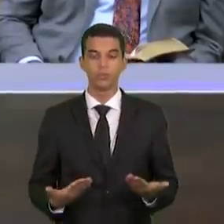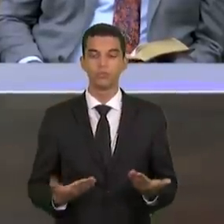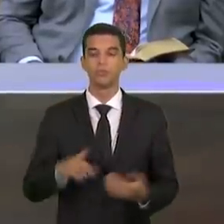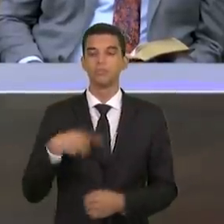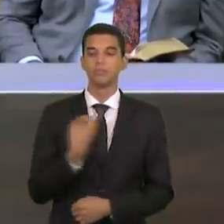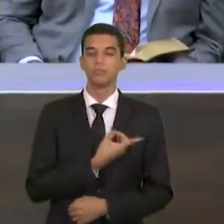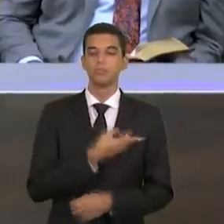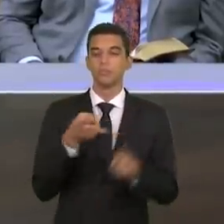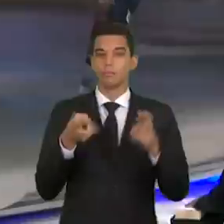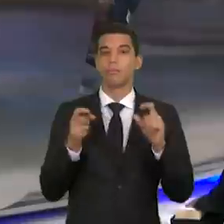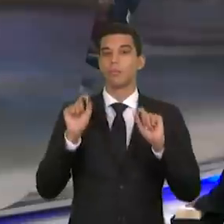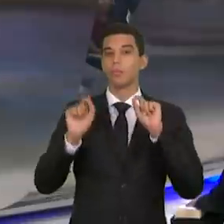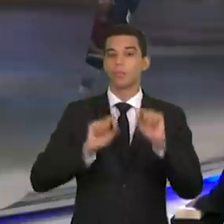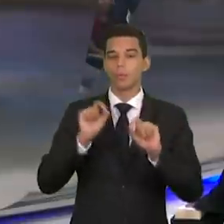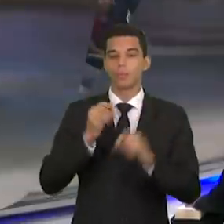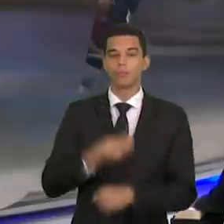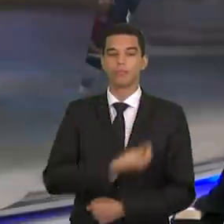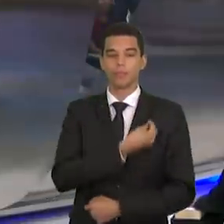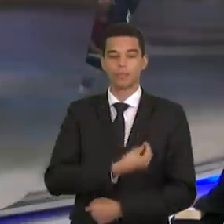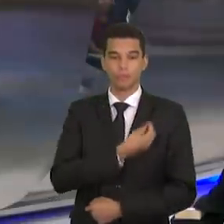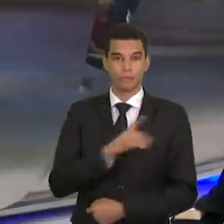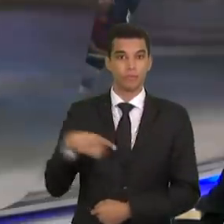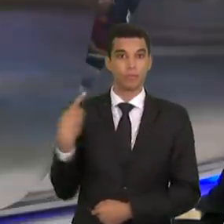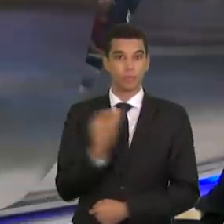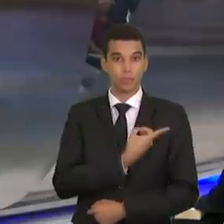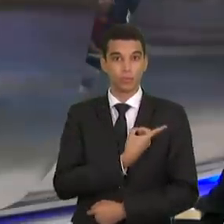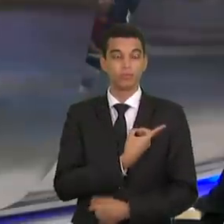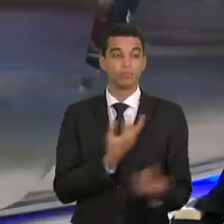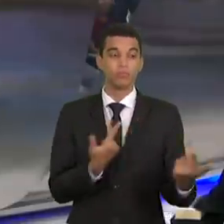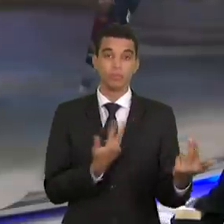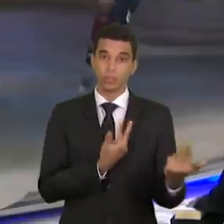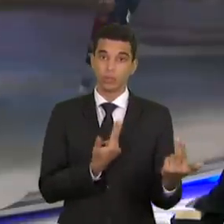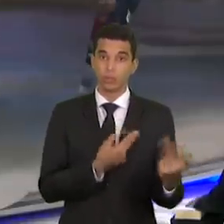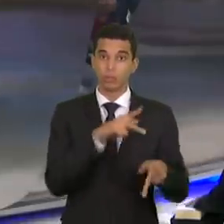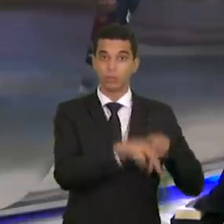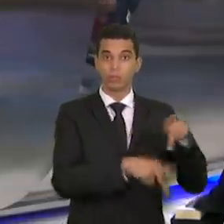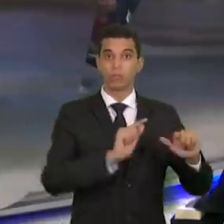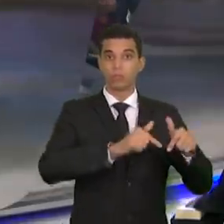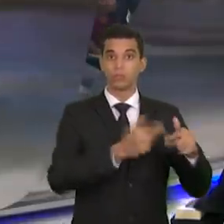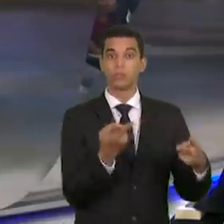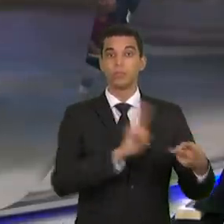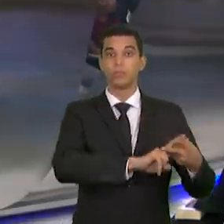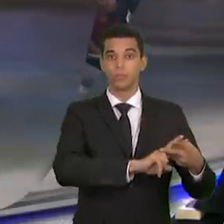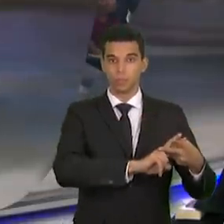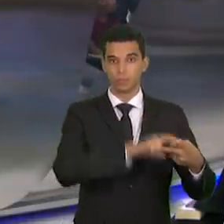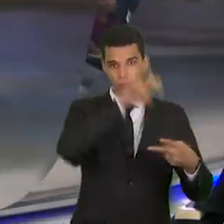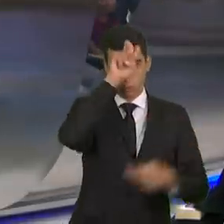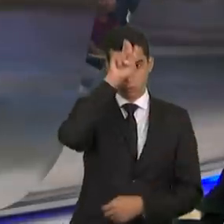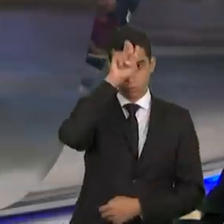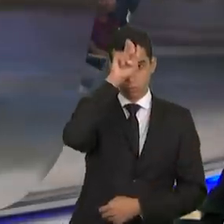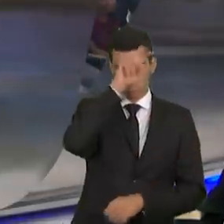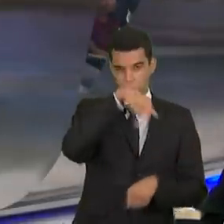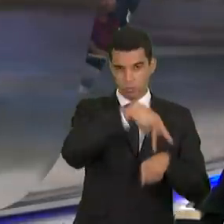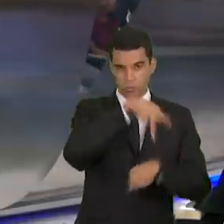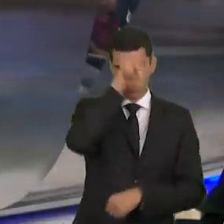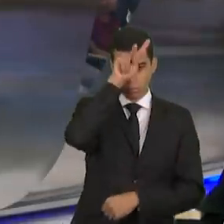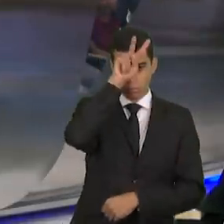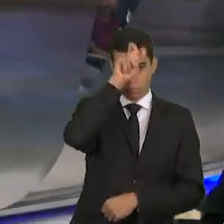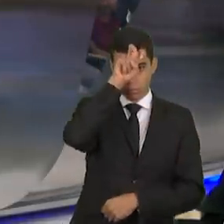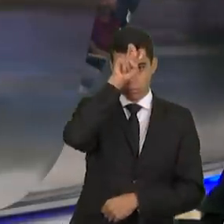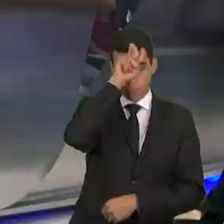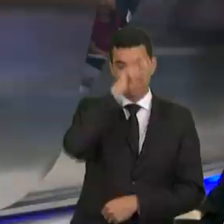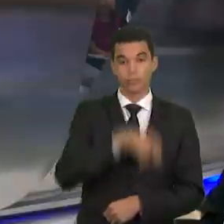que nós estamos semelhantes ao povo de Israel cativos no Egito. E